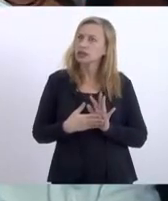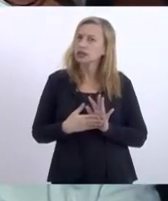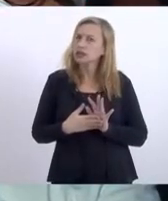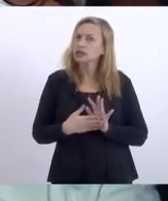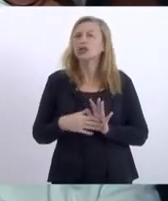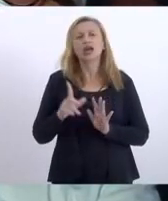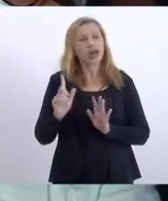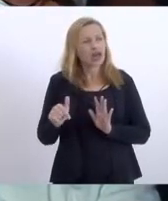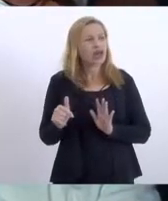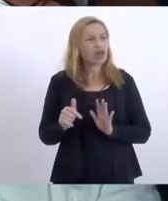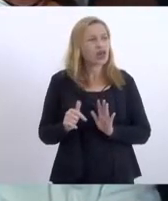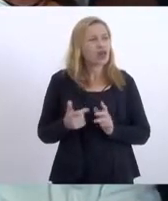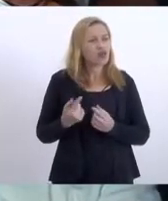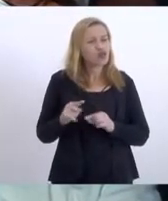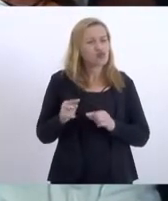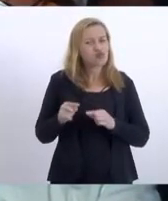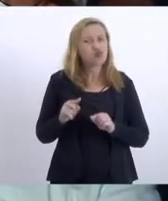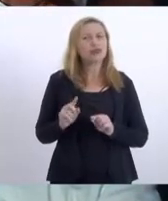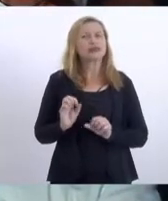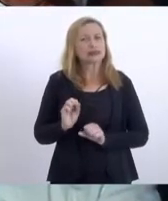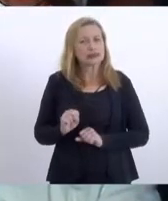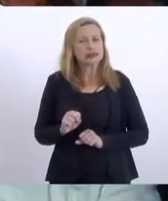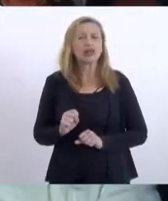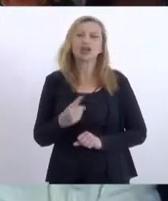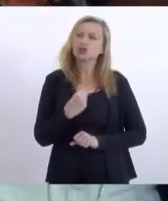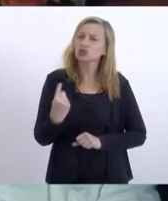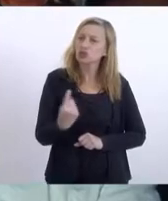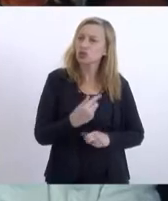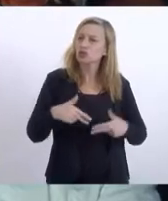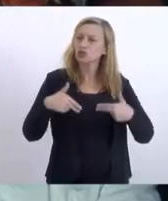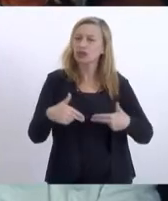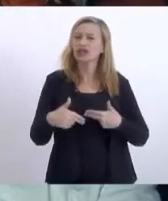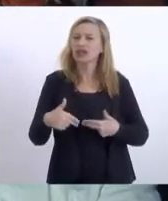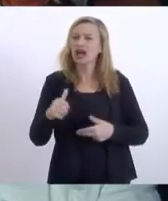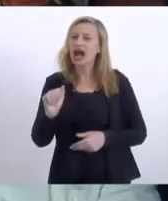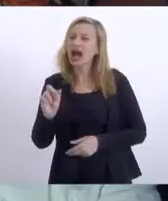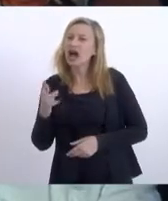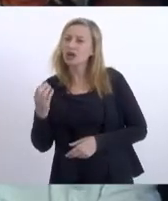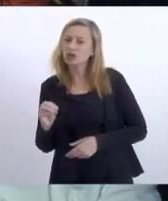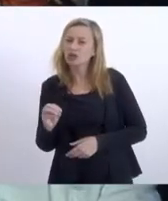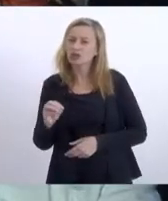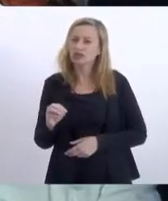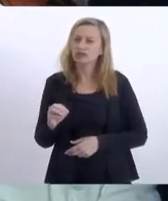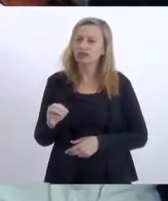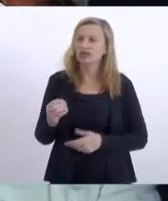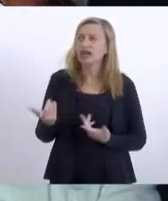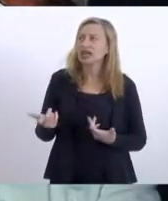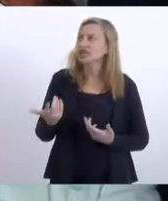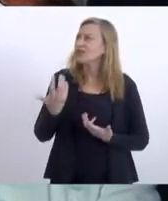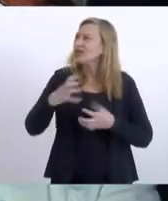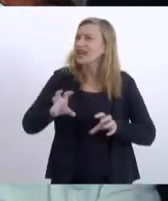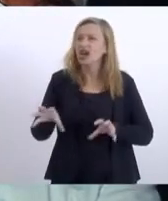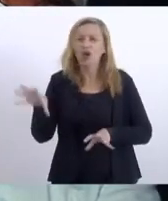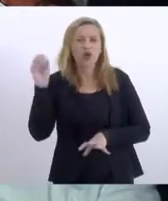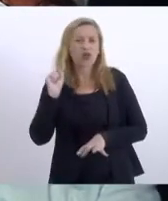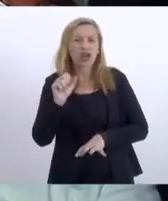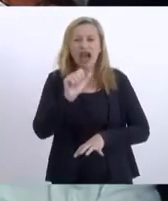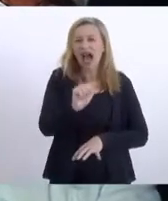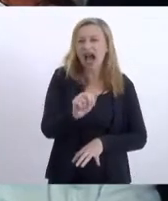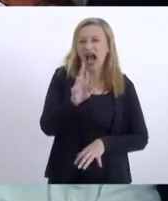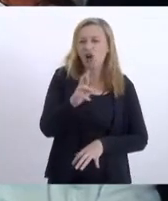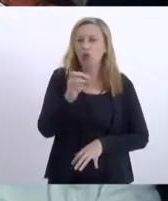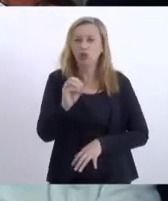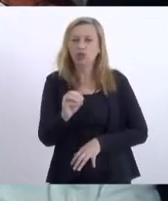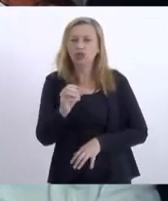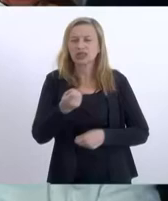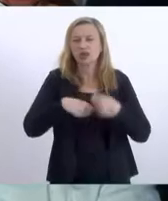uma proposição bem provocativa. Nós que militamos na área de agro, a gente não quer mais escutar que o agronegócio do